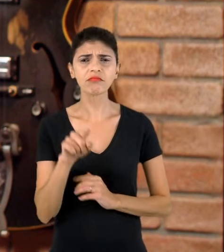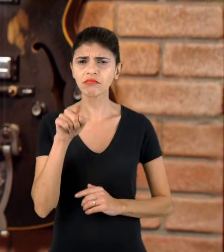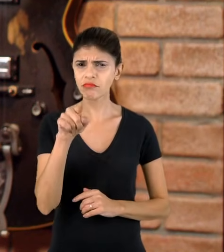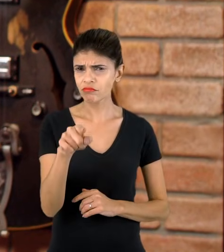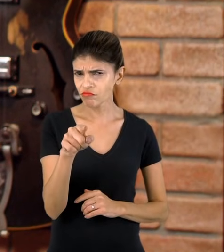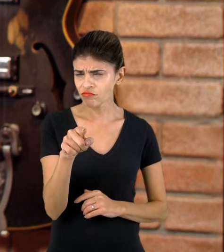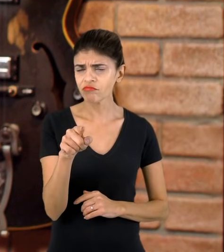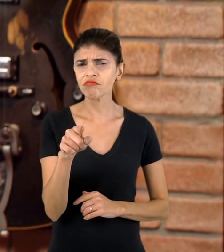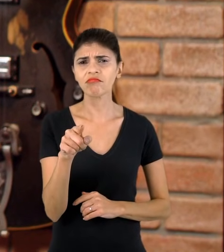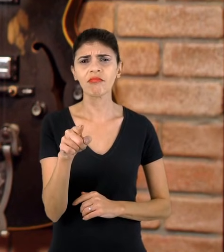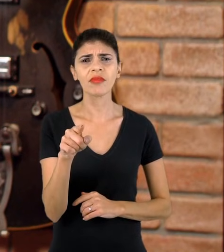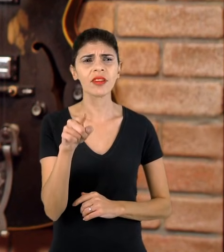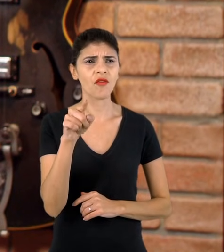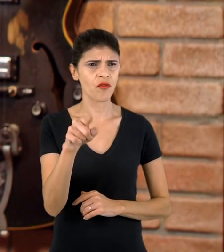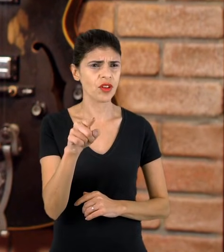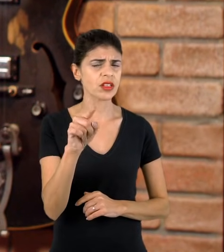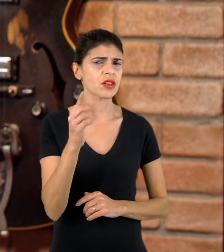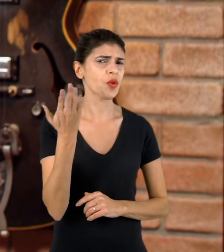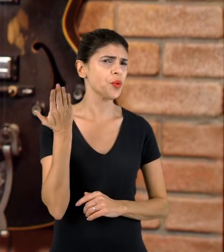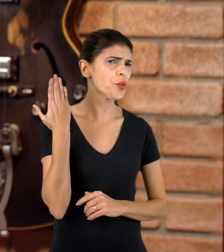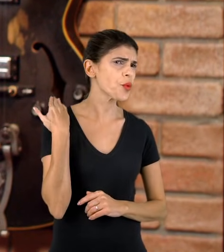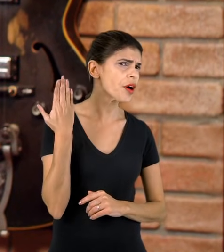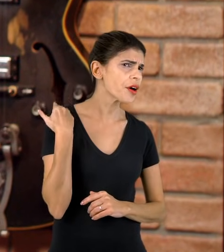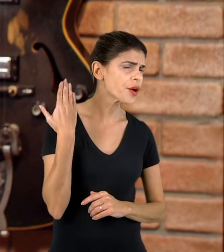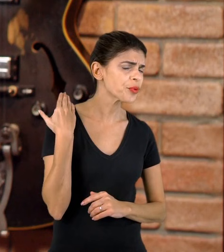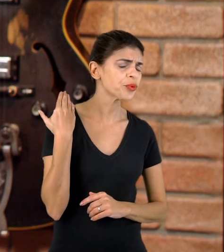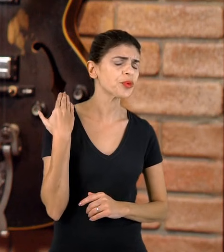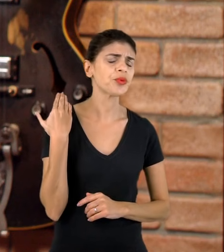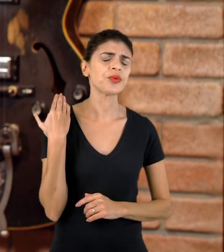você. Você, quando foi...